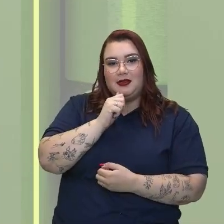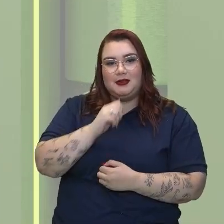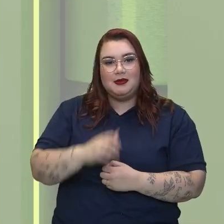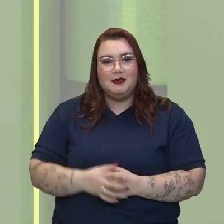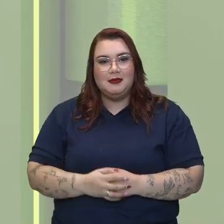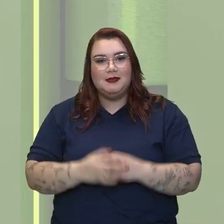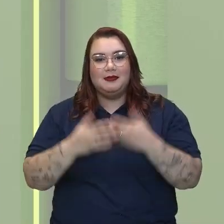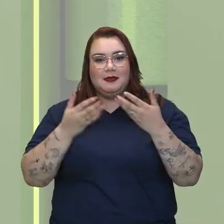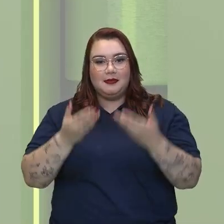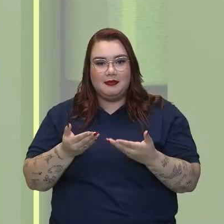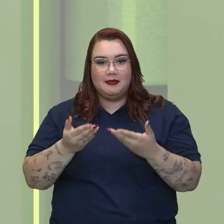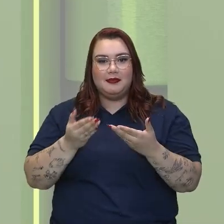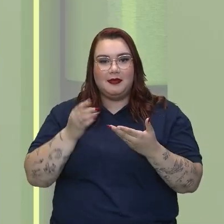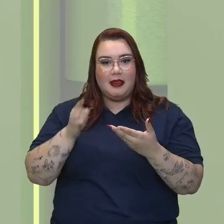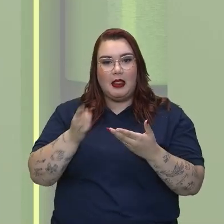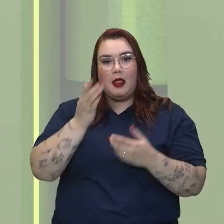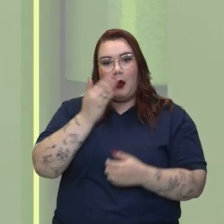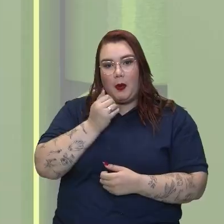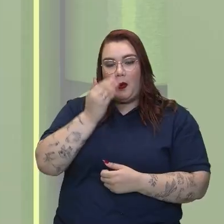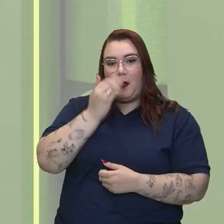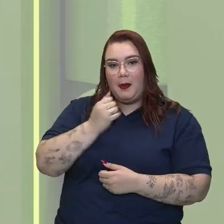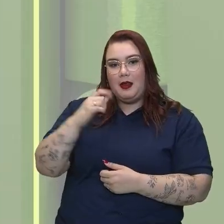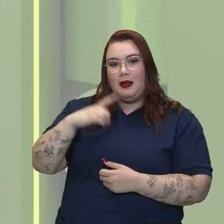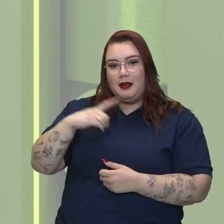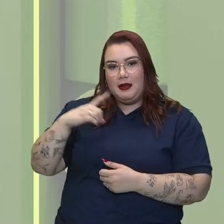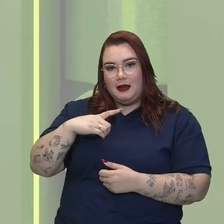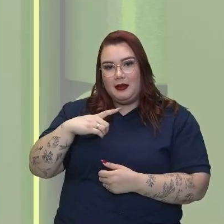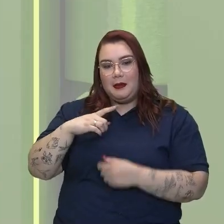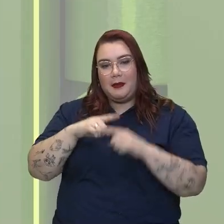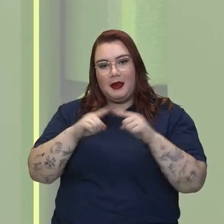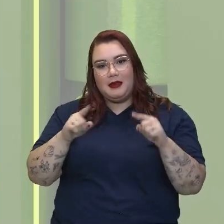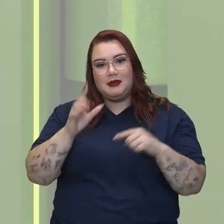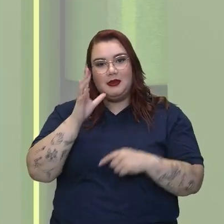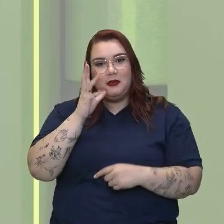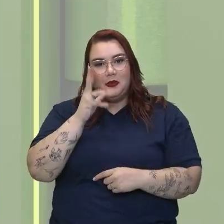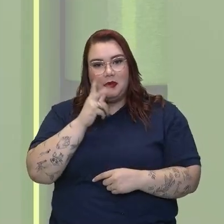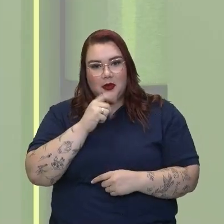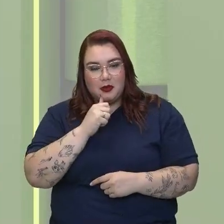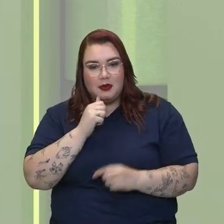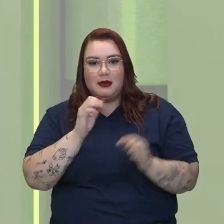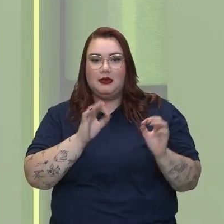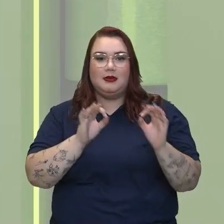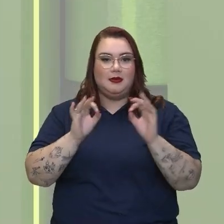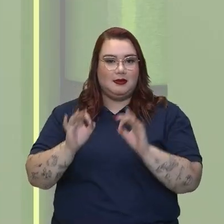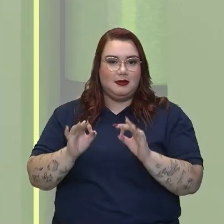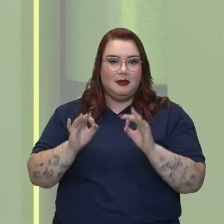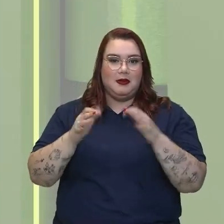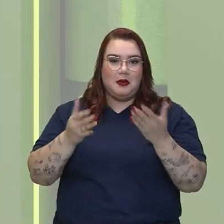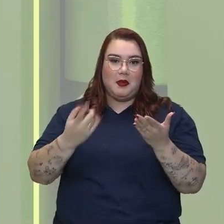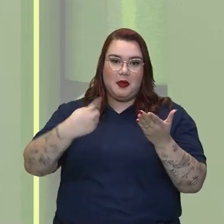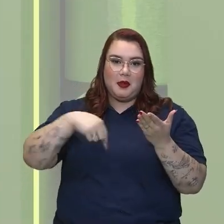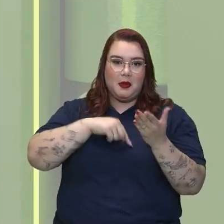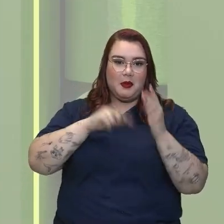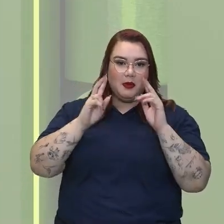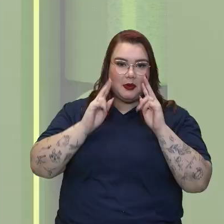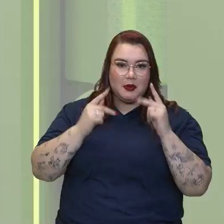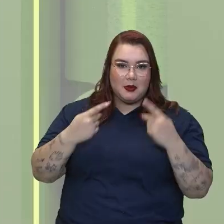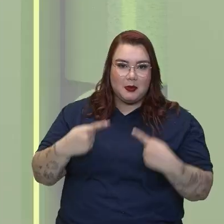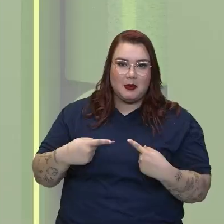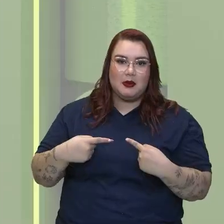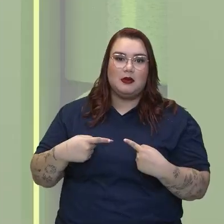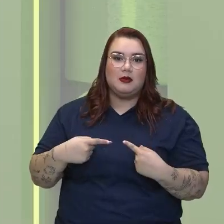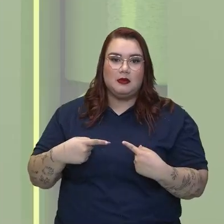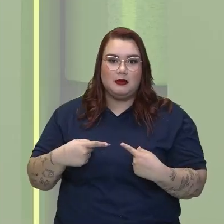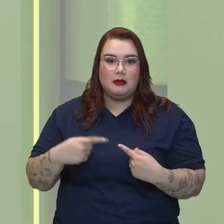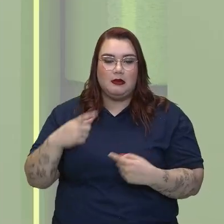só brincando com a comida, não. Ele está comendo mesmo. Então demora bastante tempo. Já nós, seres humanos, nós temos,